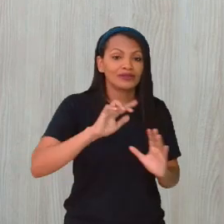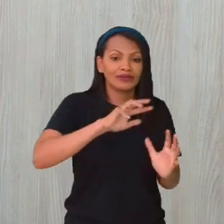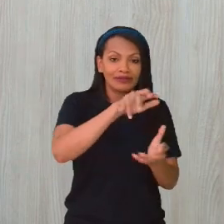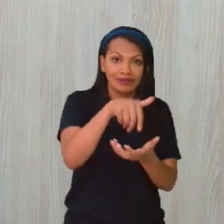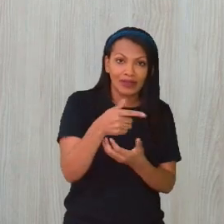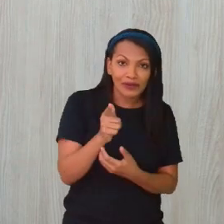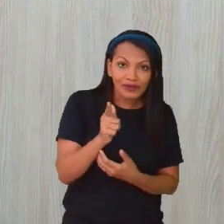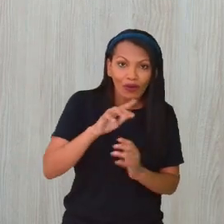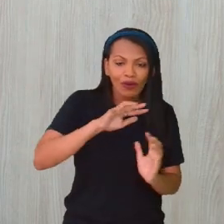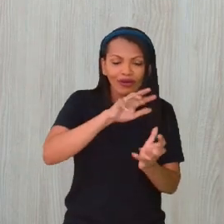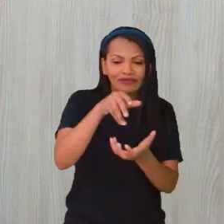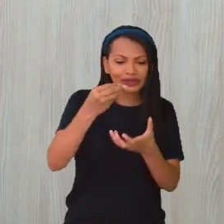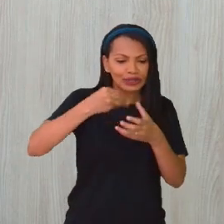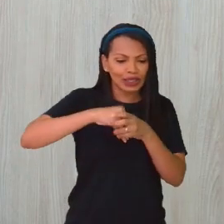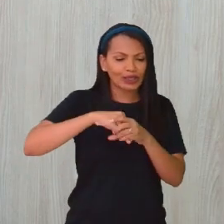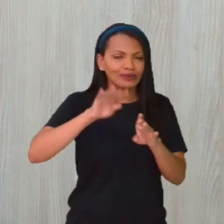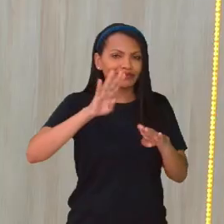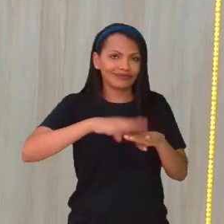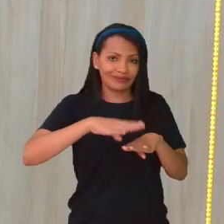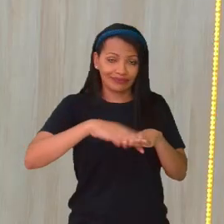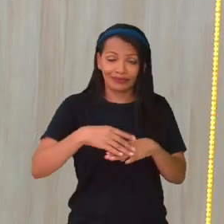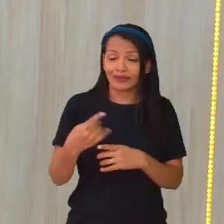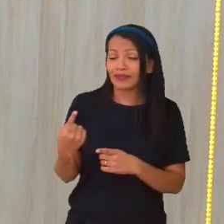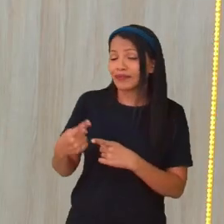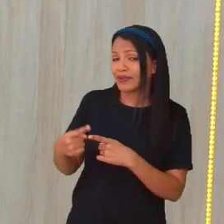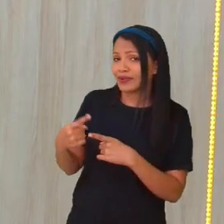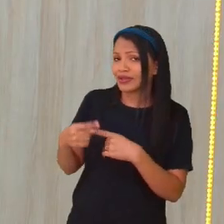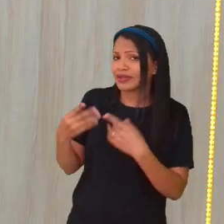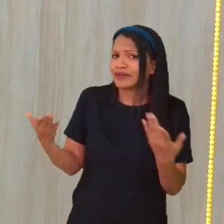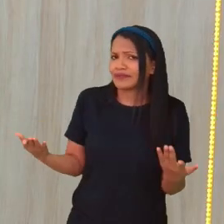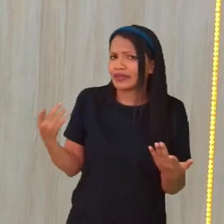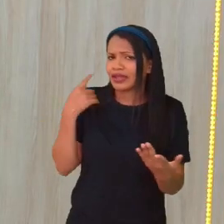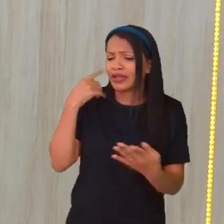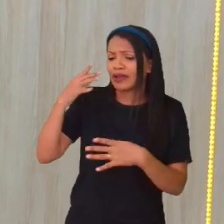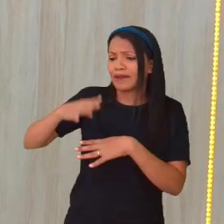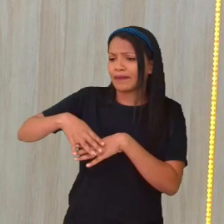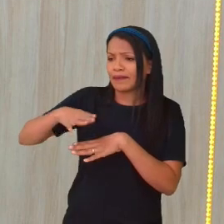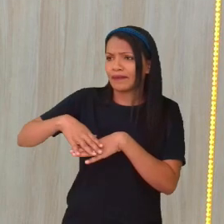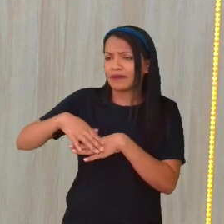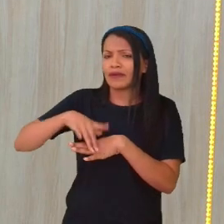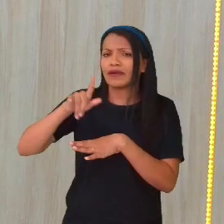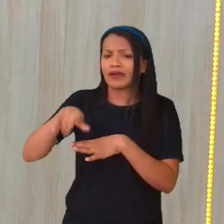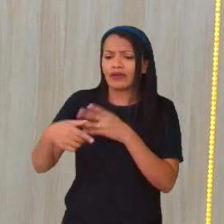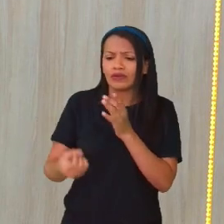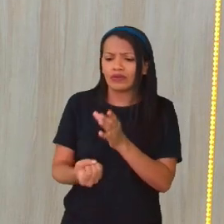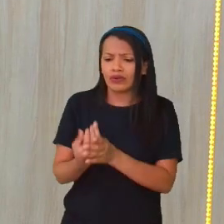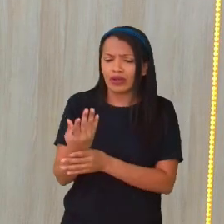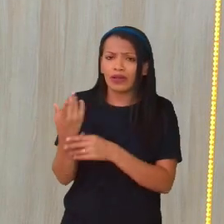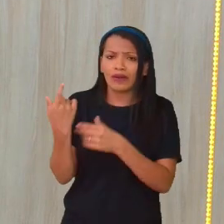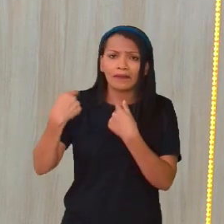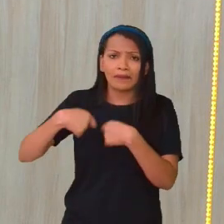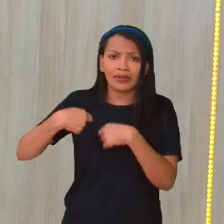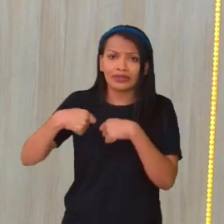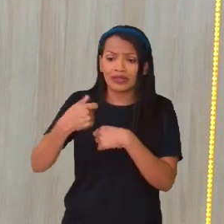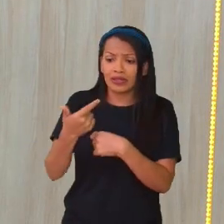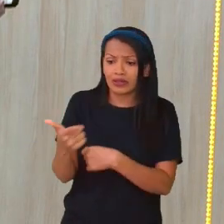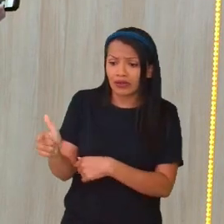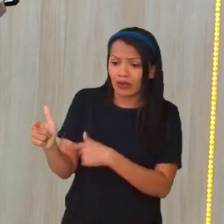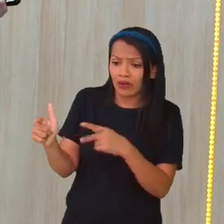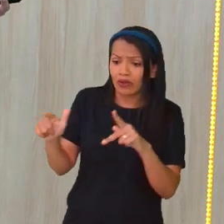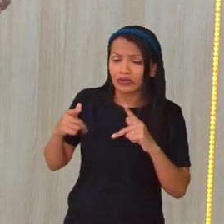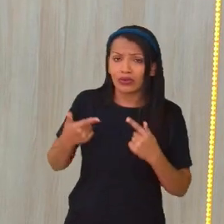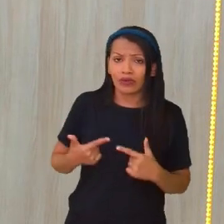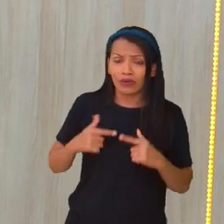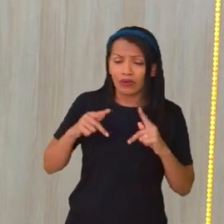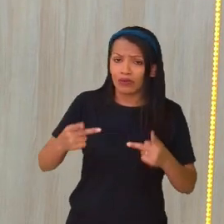na matemática. Exato, porque a matemática ela surge a partir da necessidade do outro, do